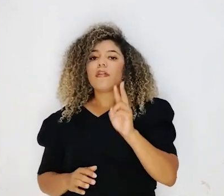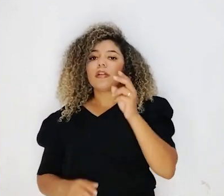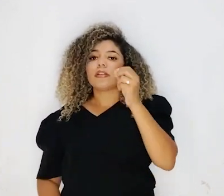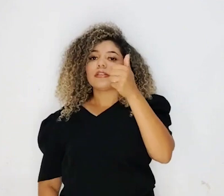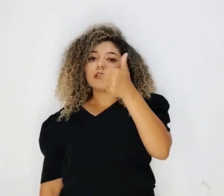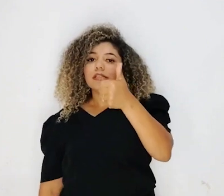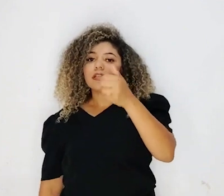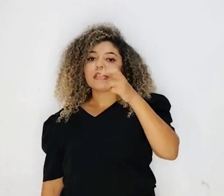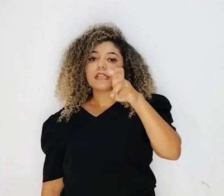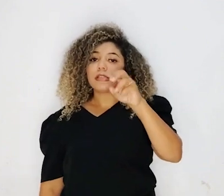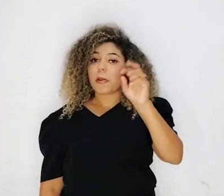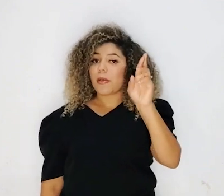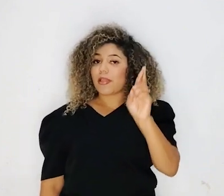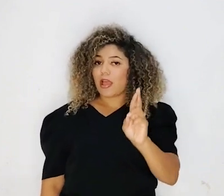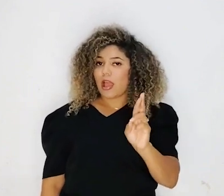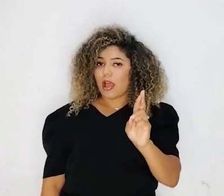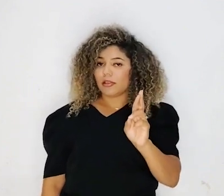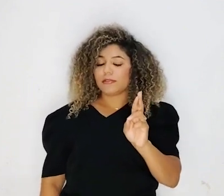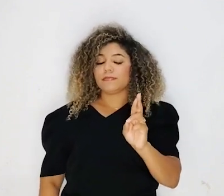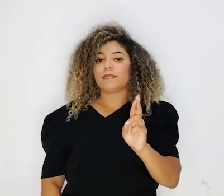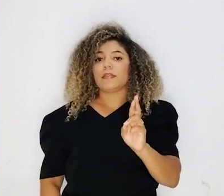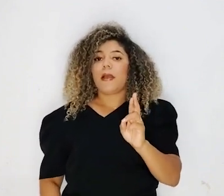R$150.